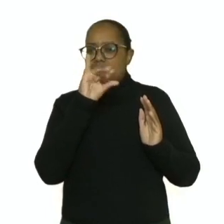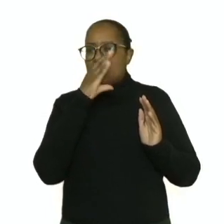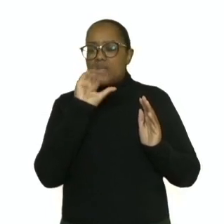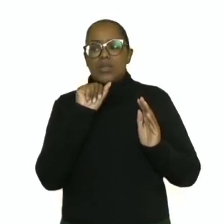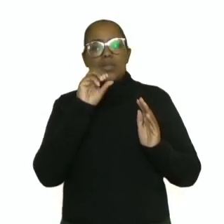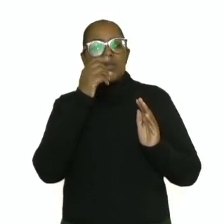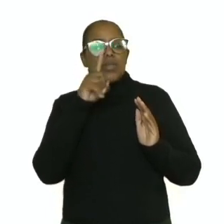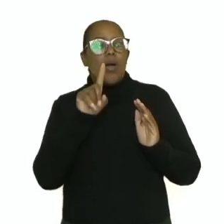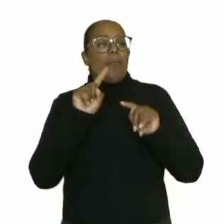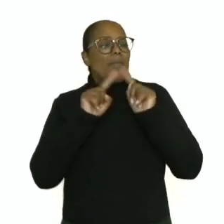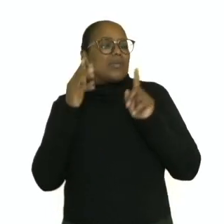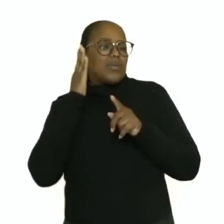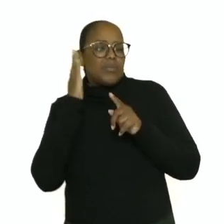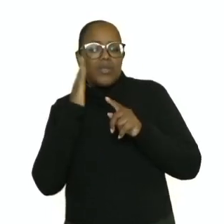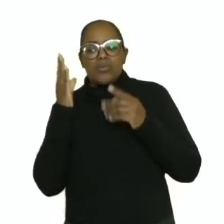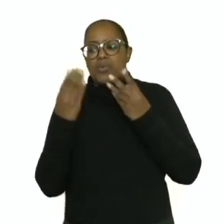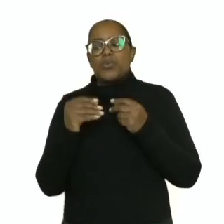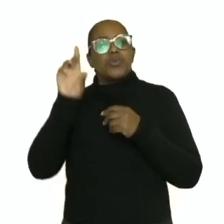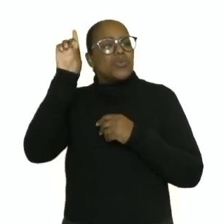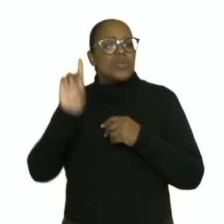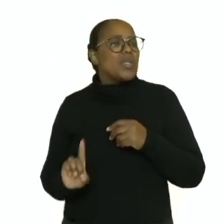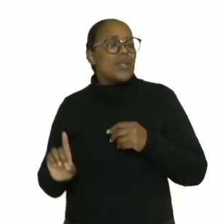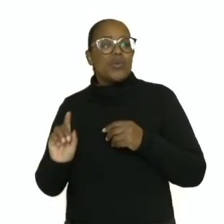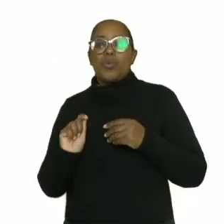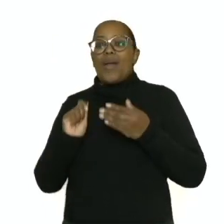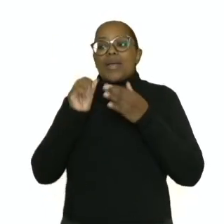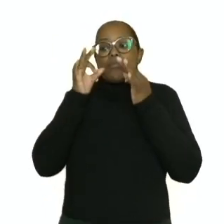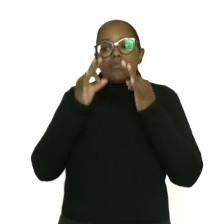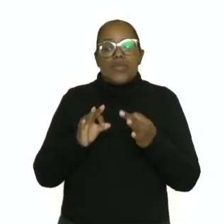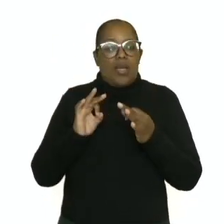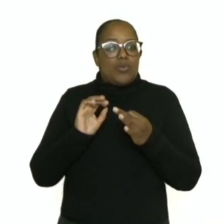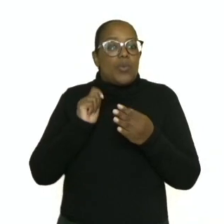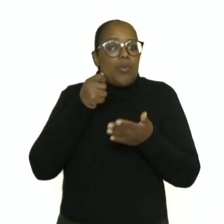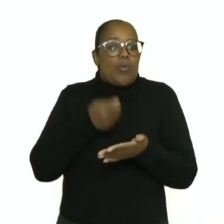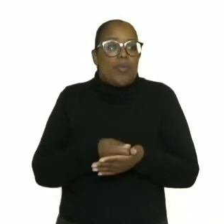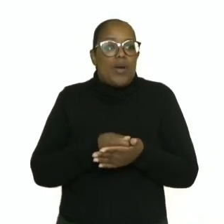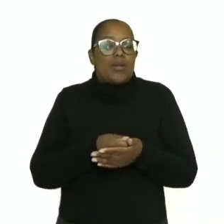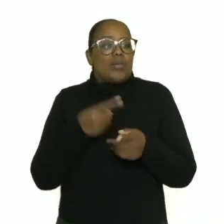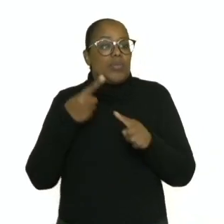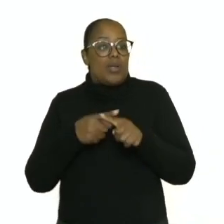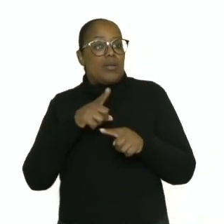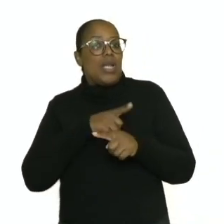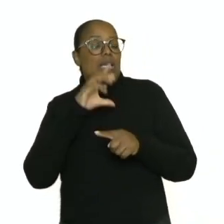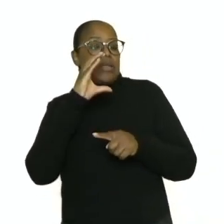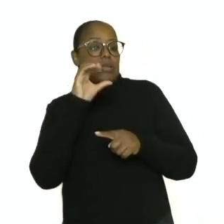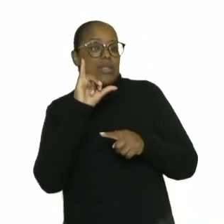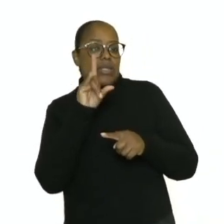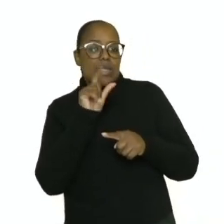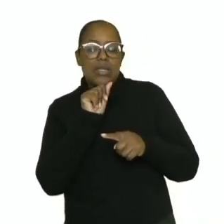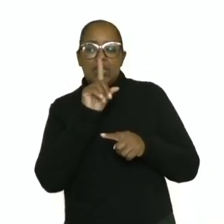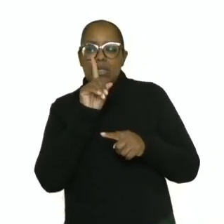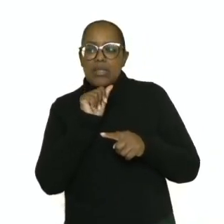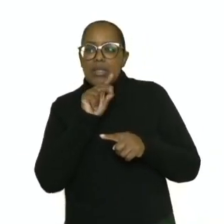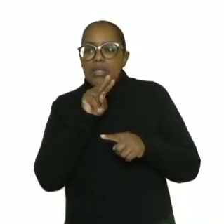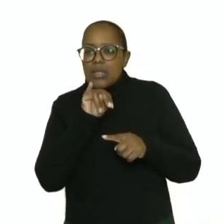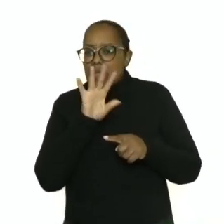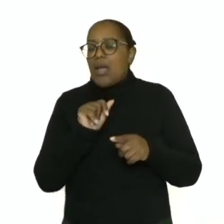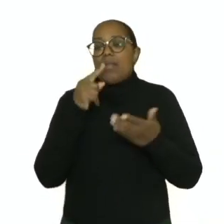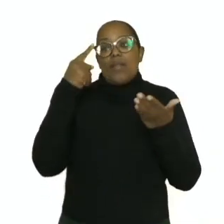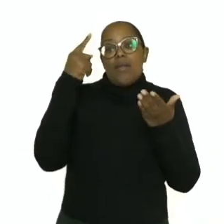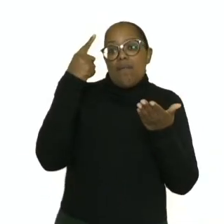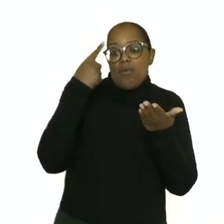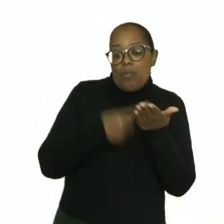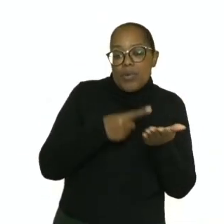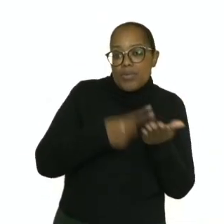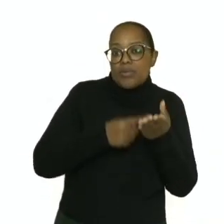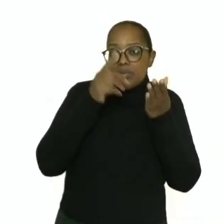garantidos. Podemos dizer que há uma distância entre cidadania real e a formal. Então a gente começou